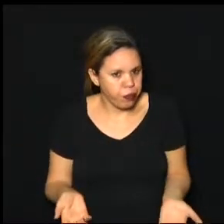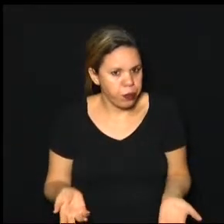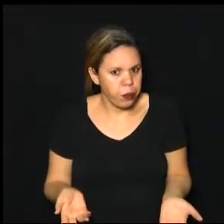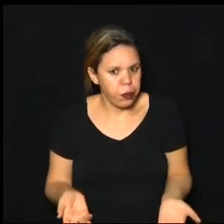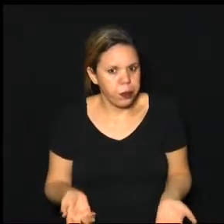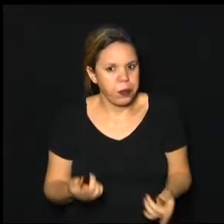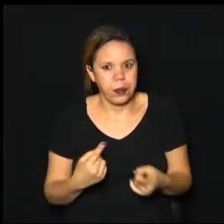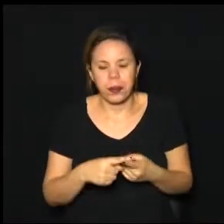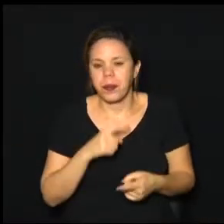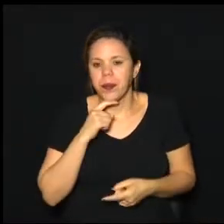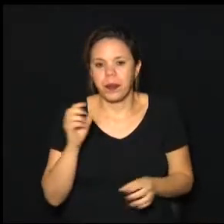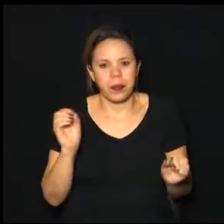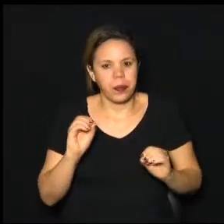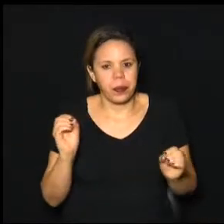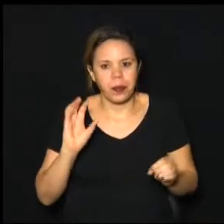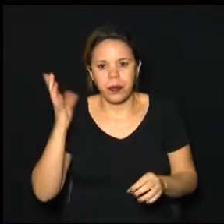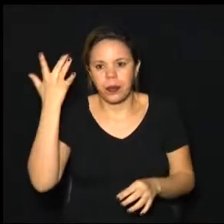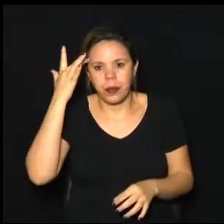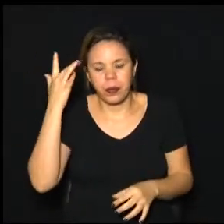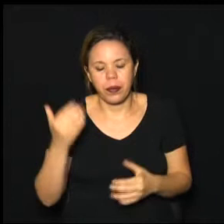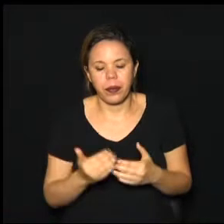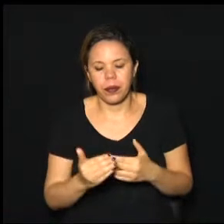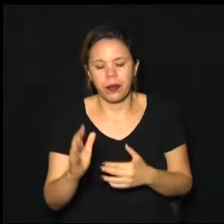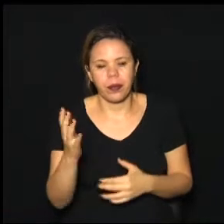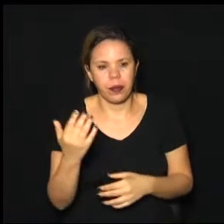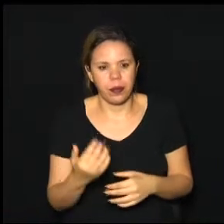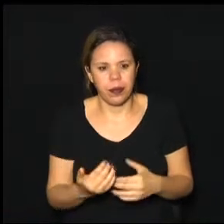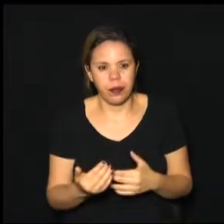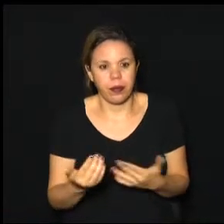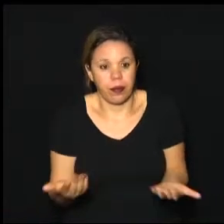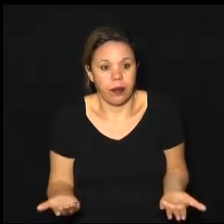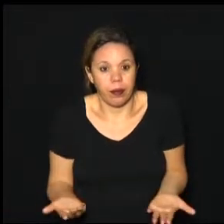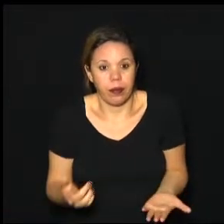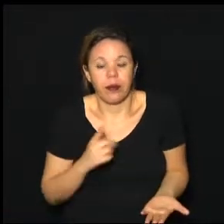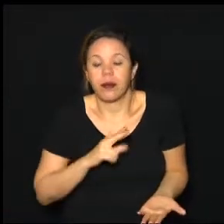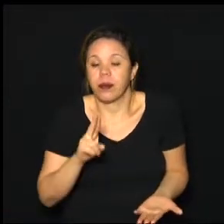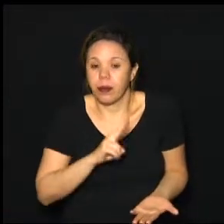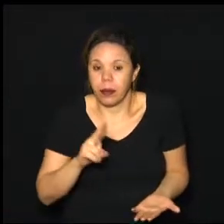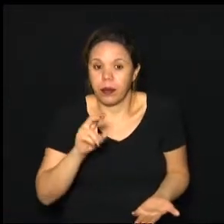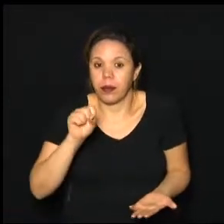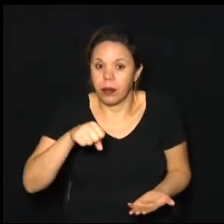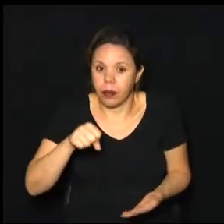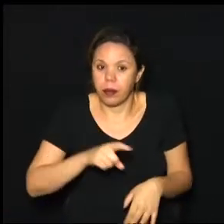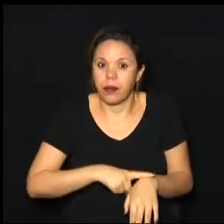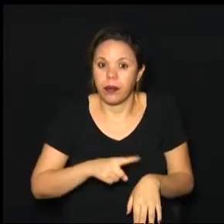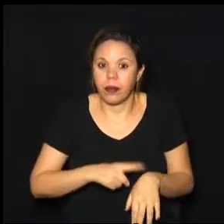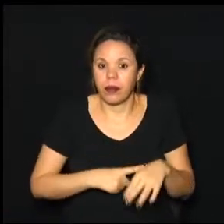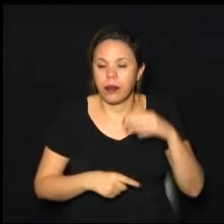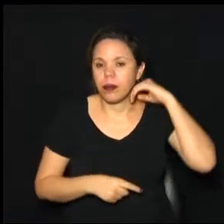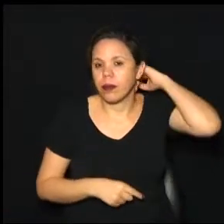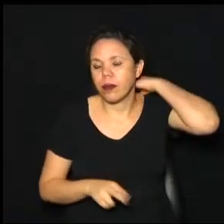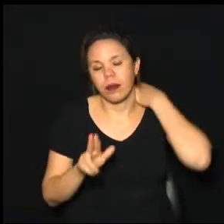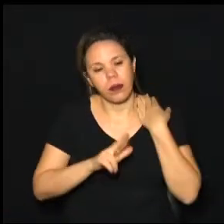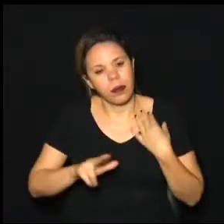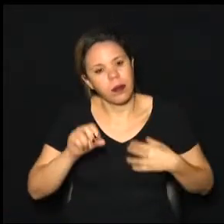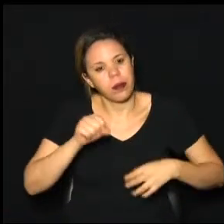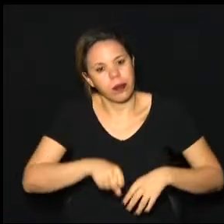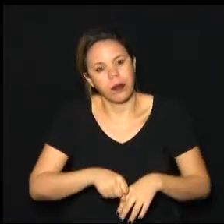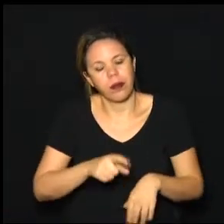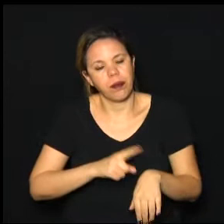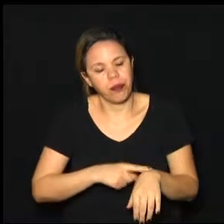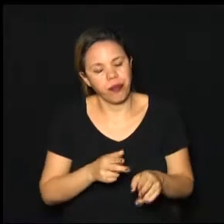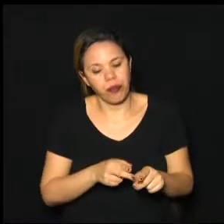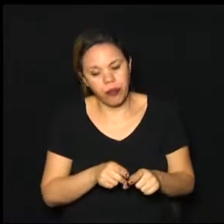inclusive porque ninguém sabe o que vai acontecer daqui para frente. Então, utilize sim esse tempo, utilize esse tempo